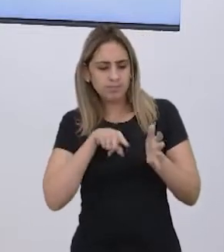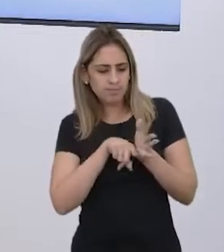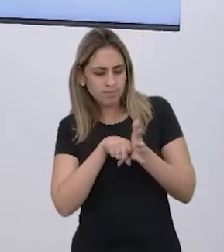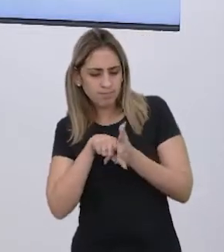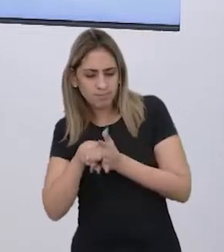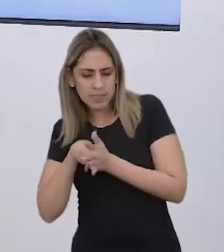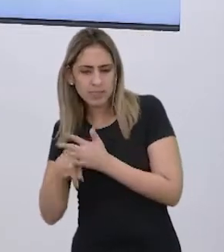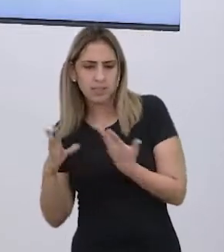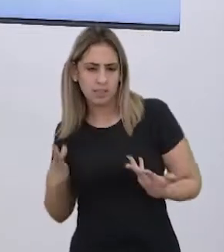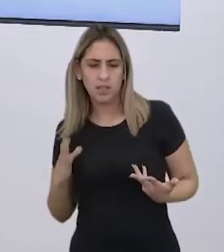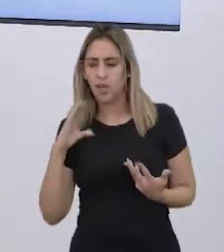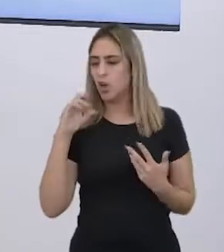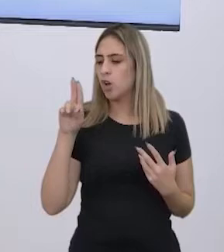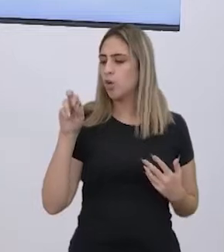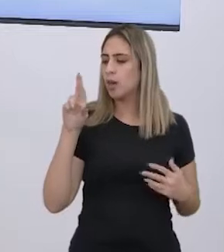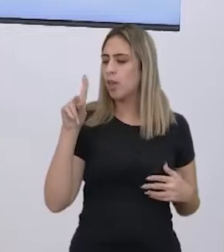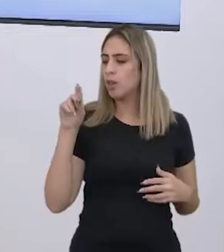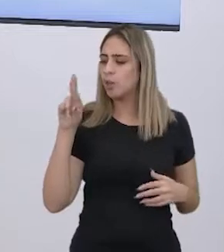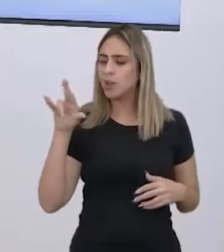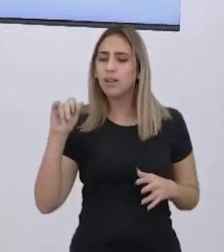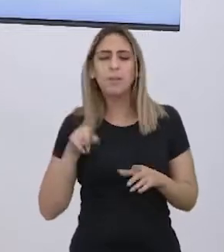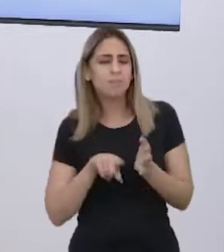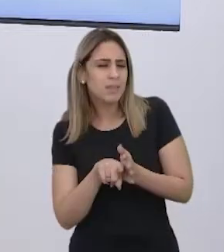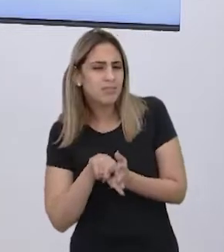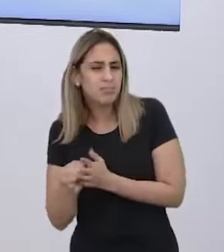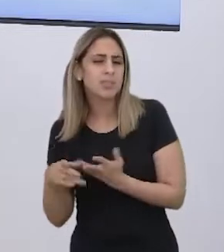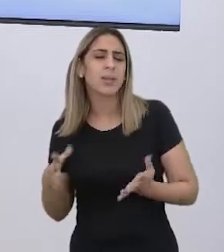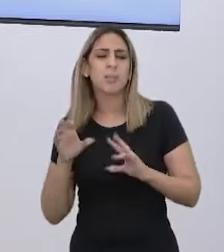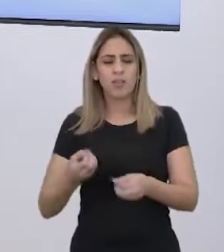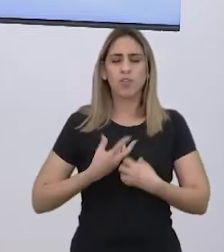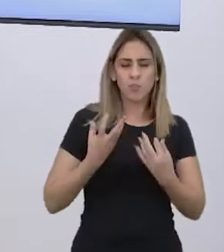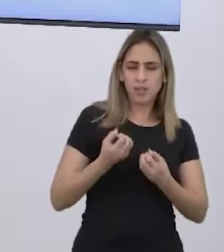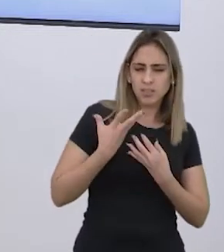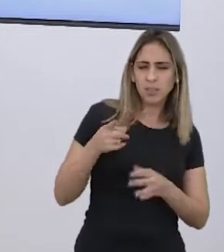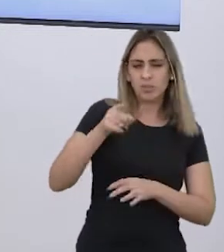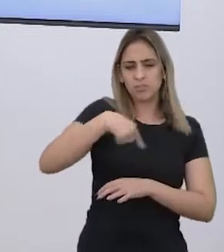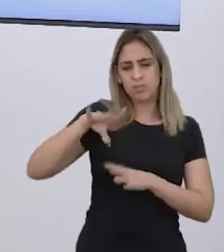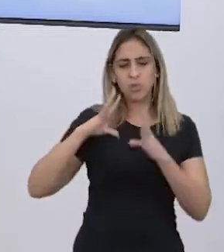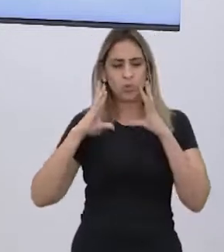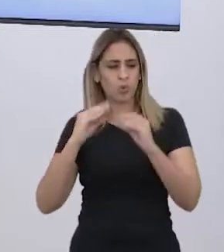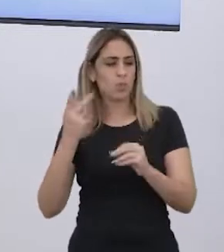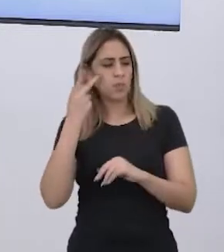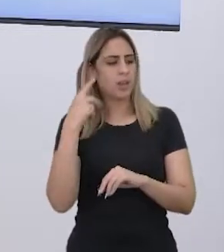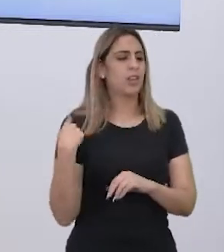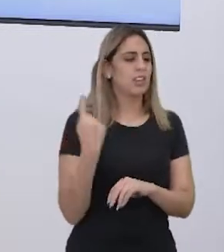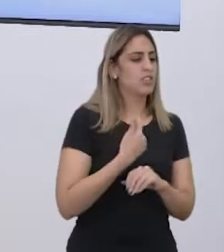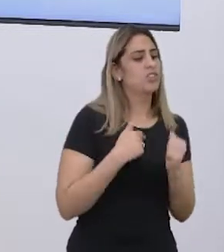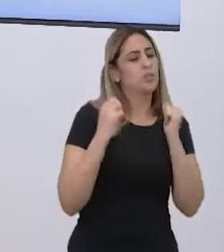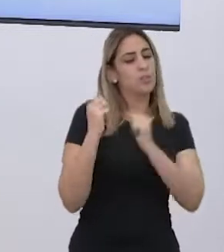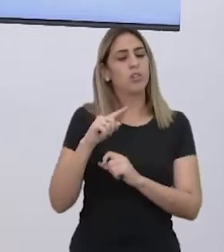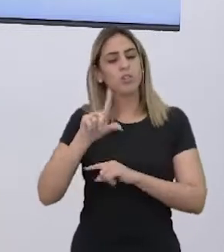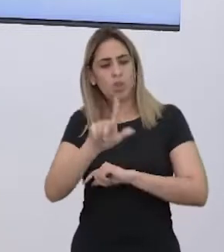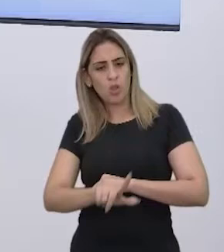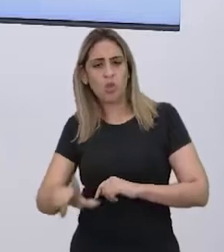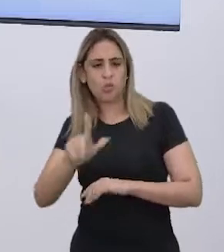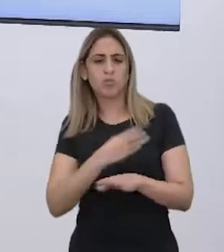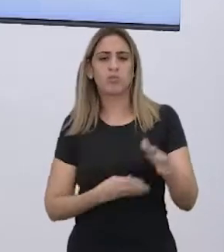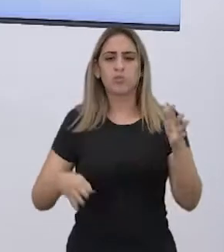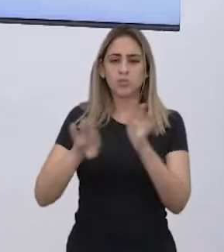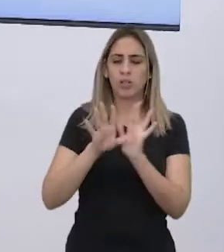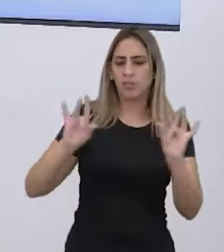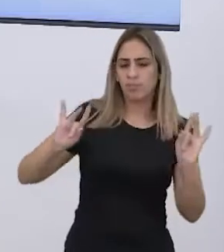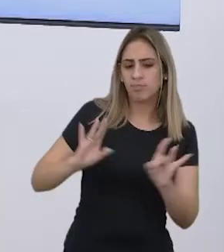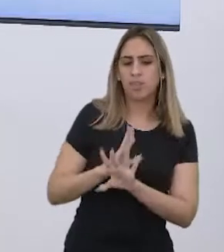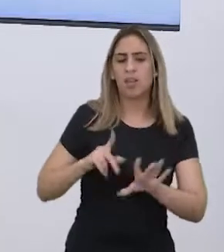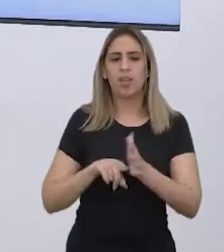É por onde a gente pega esses dados, pega essas notícias e essas informações para que a gente possa, obviamente, chegar a